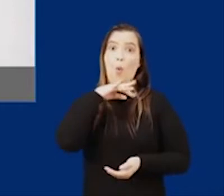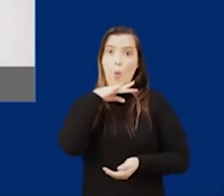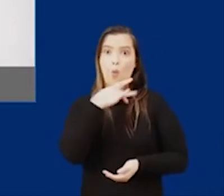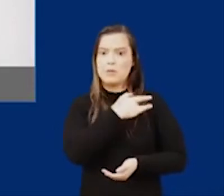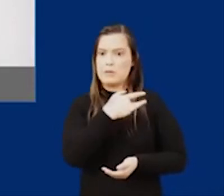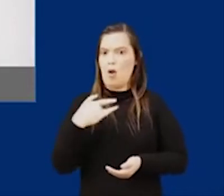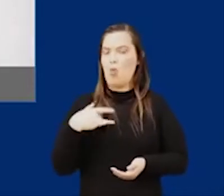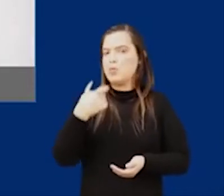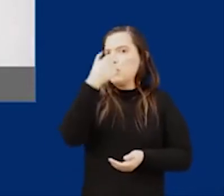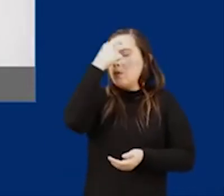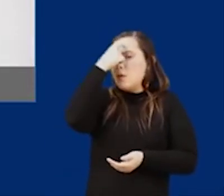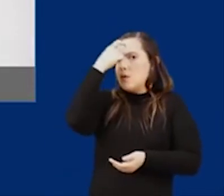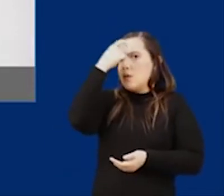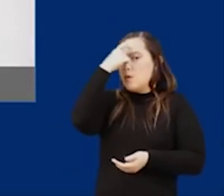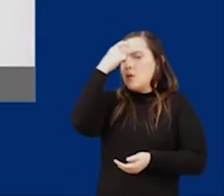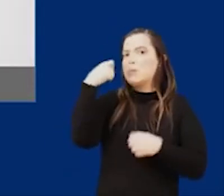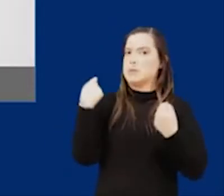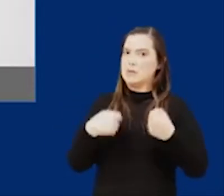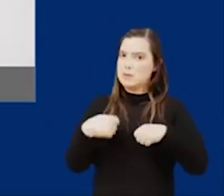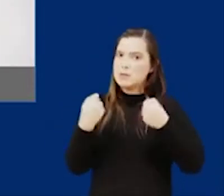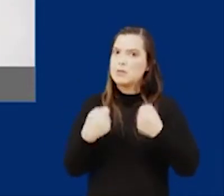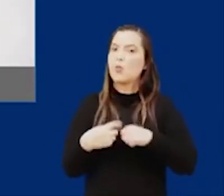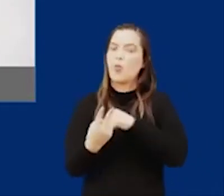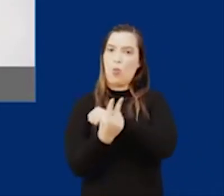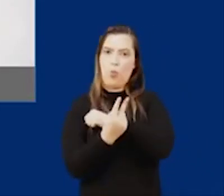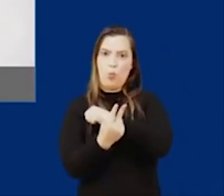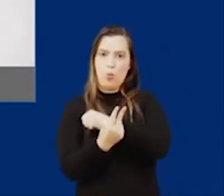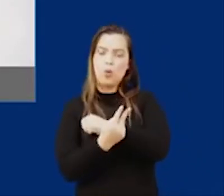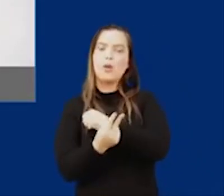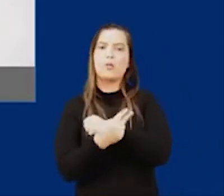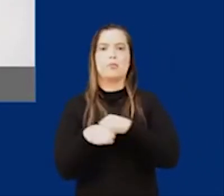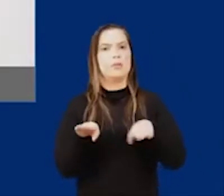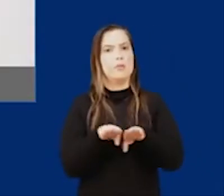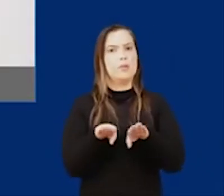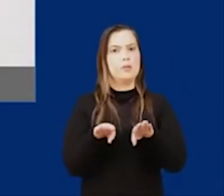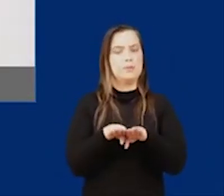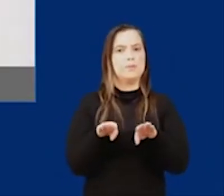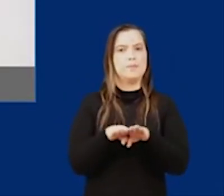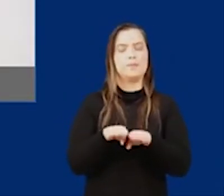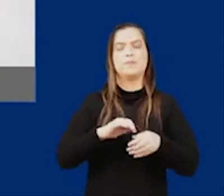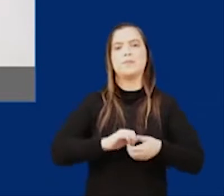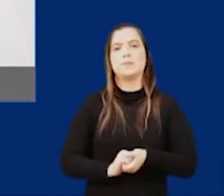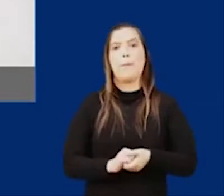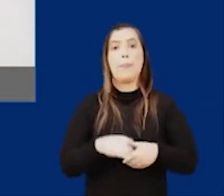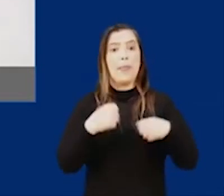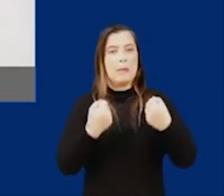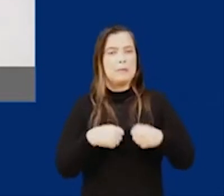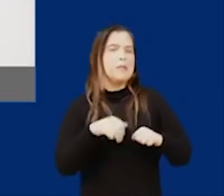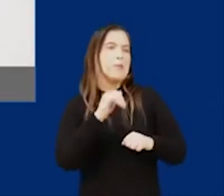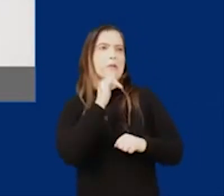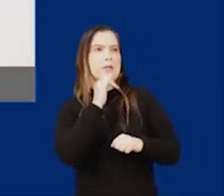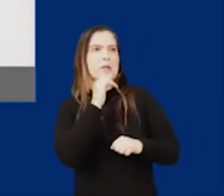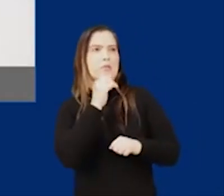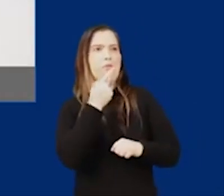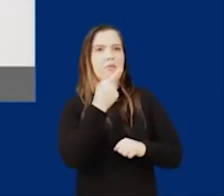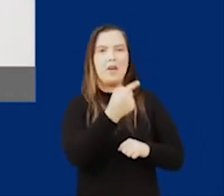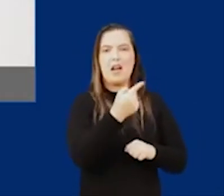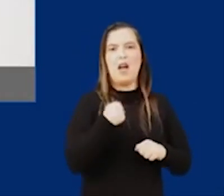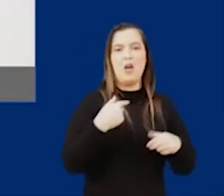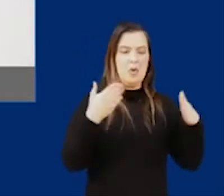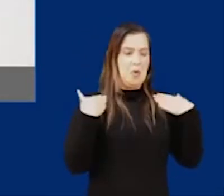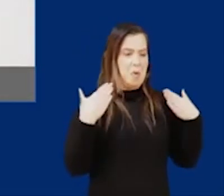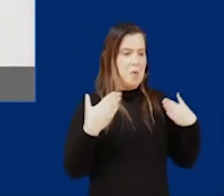das mulheres puérperas, o quanto que a gente precisa proteger, o quanto que a gente precisa parar de invalidar os seus